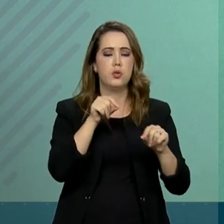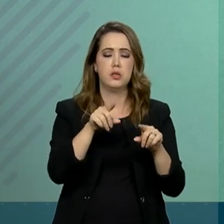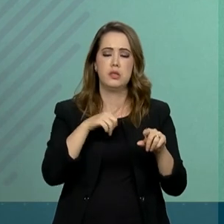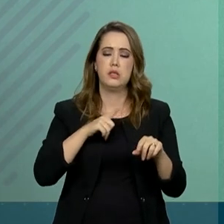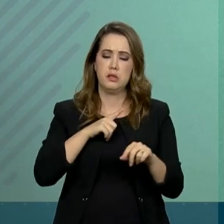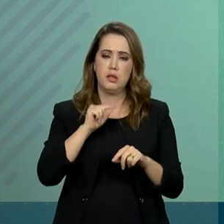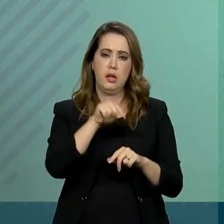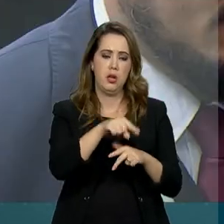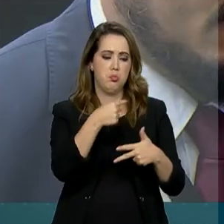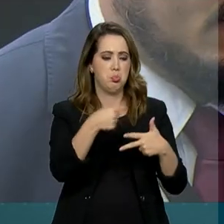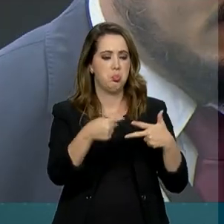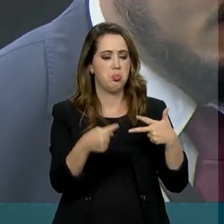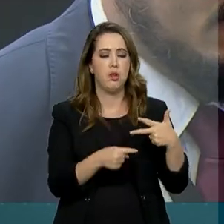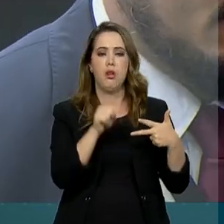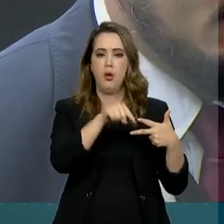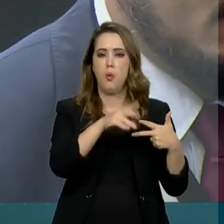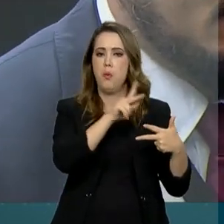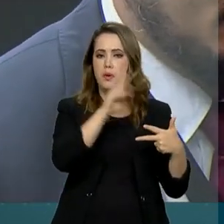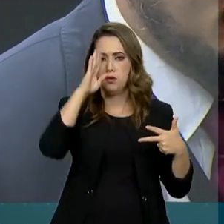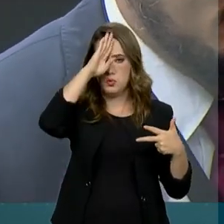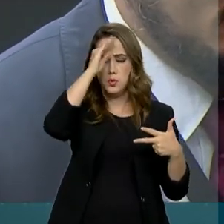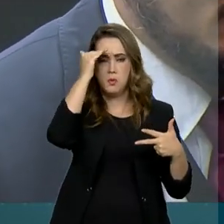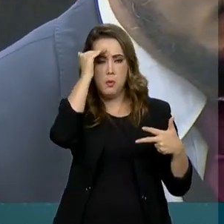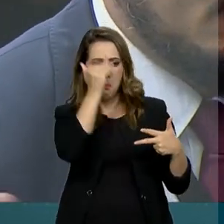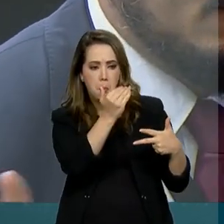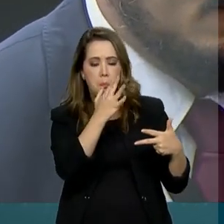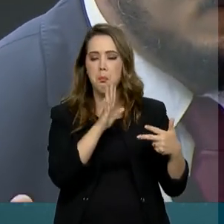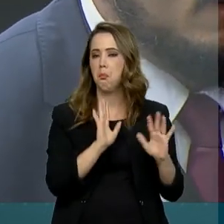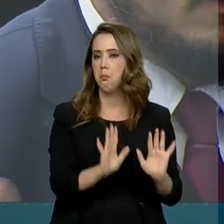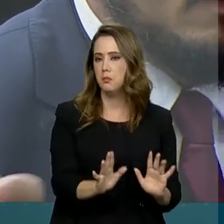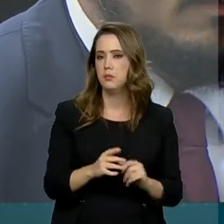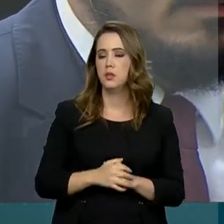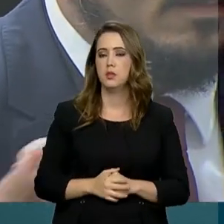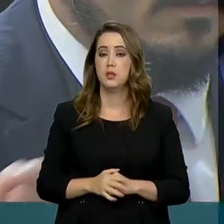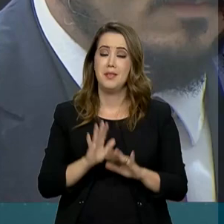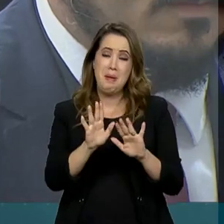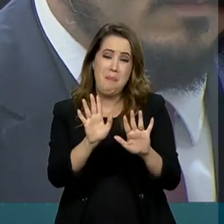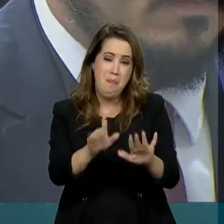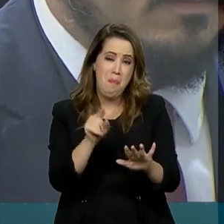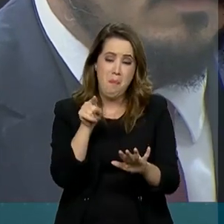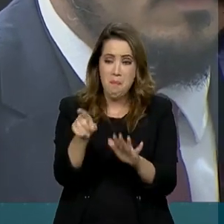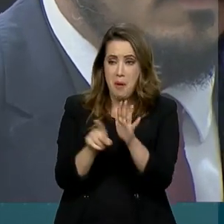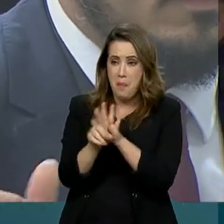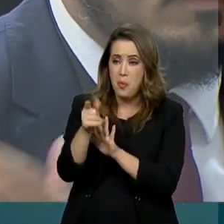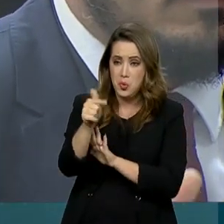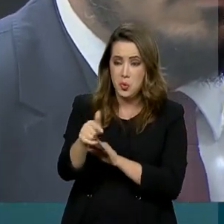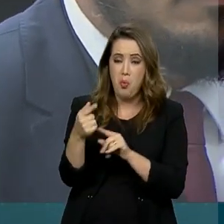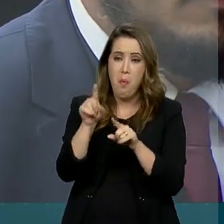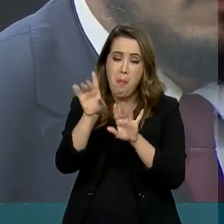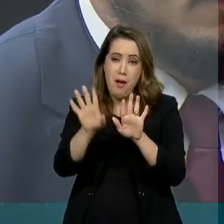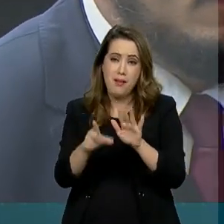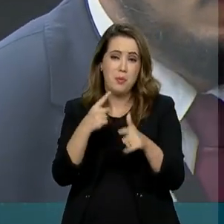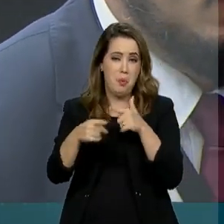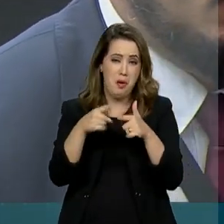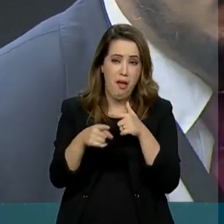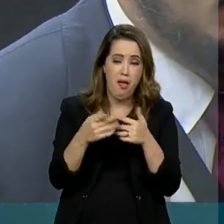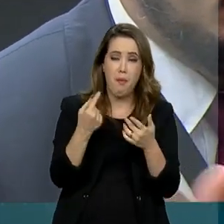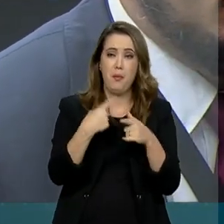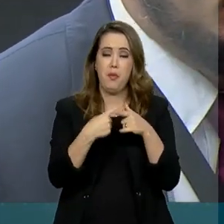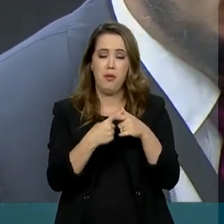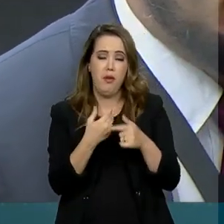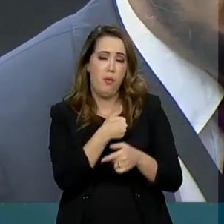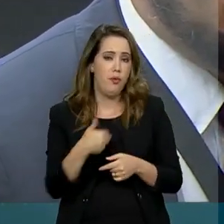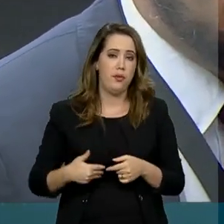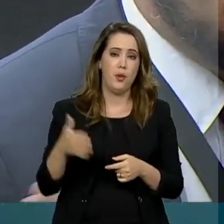pode de alguma maneira se o resultado não for fã dentro daquilo que o governo interessa prejudicar um pouco esses planos de desestatização que o governo